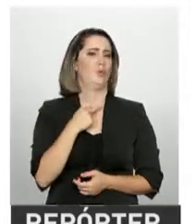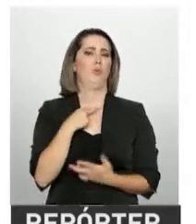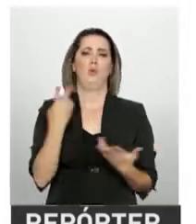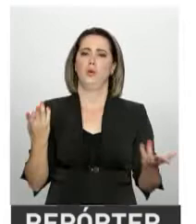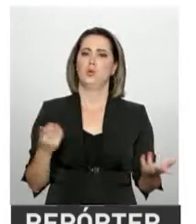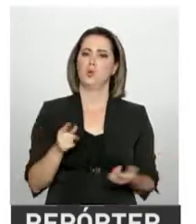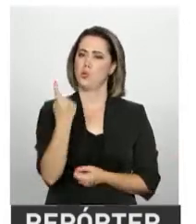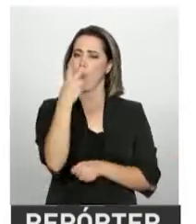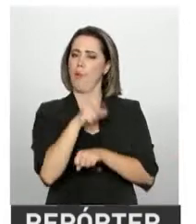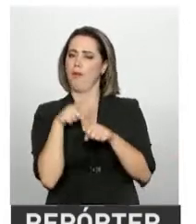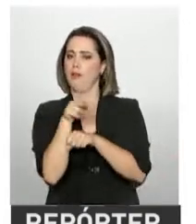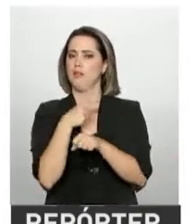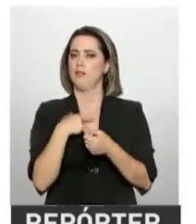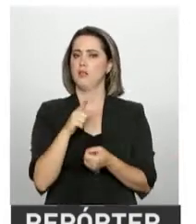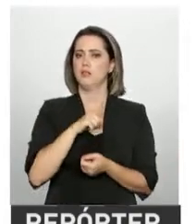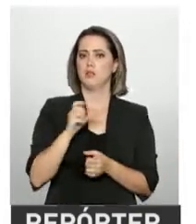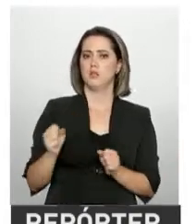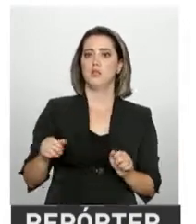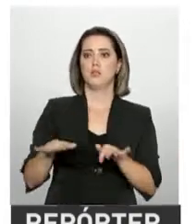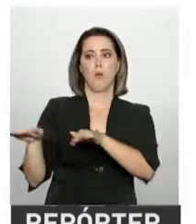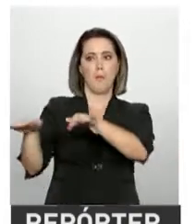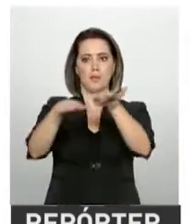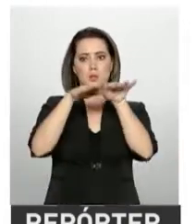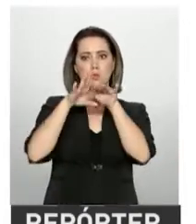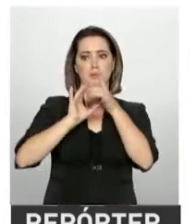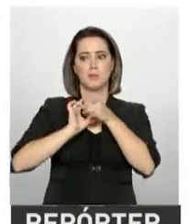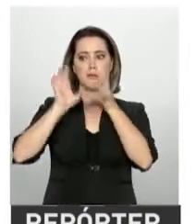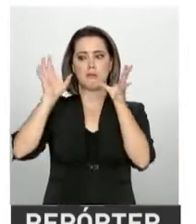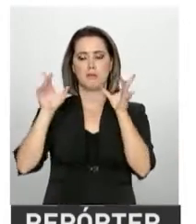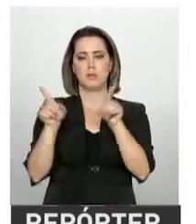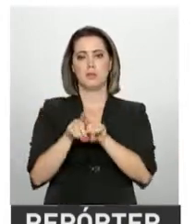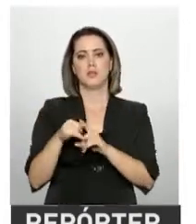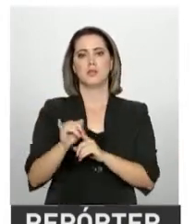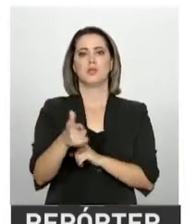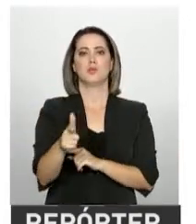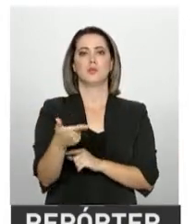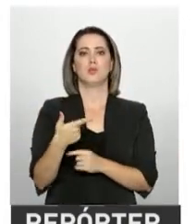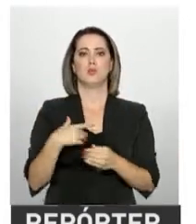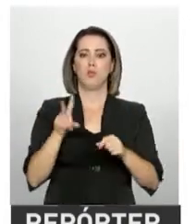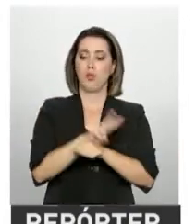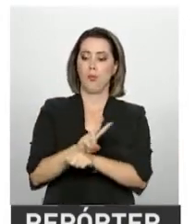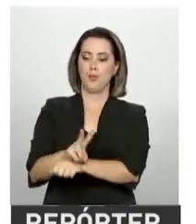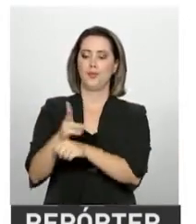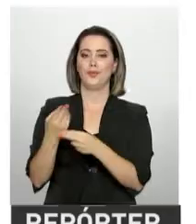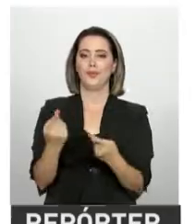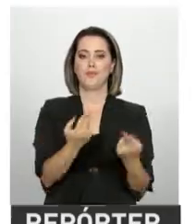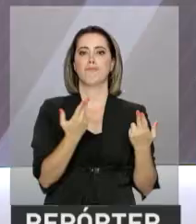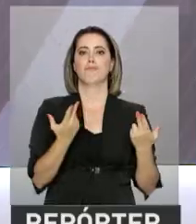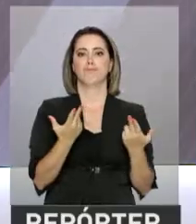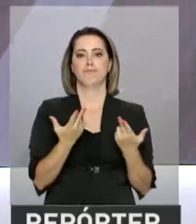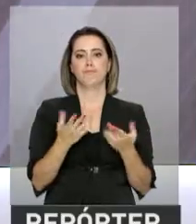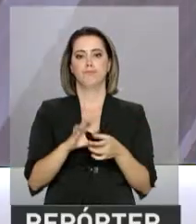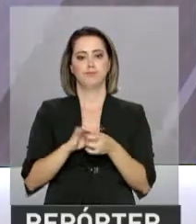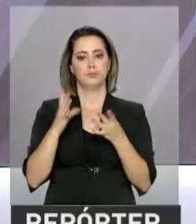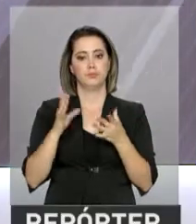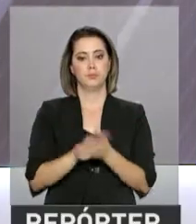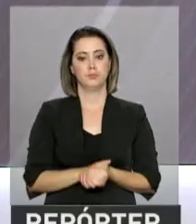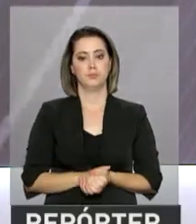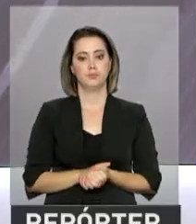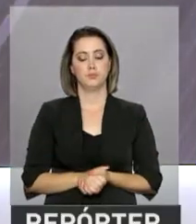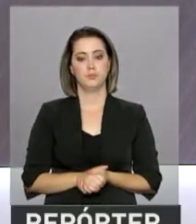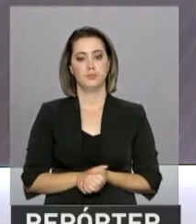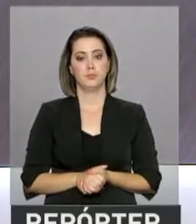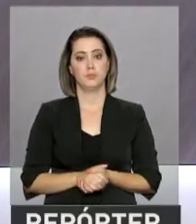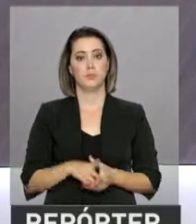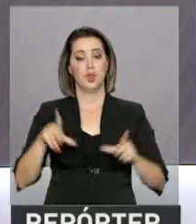de fato uma plena soberania independência se não têm uma base do céu defesa compatível e